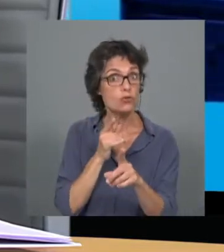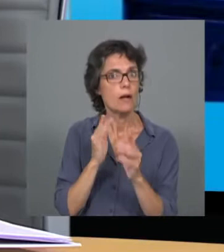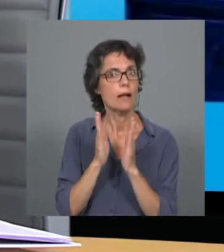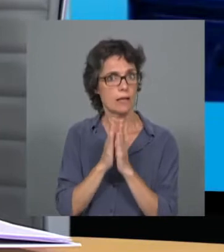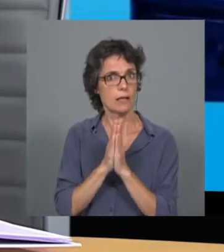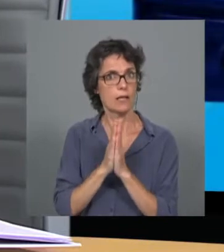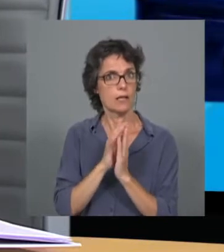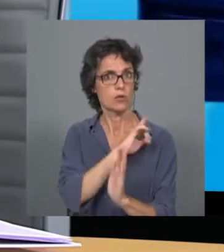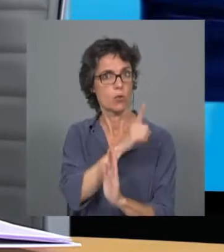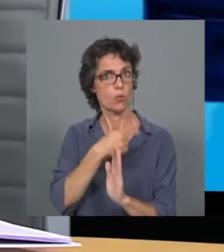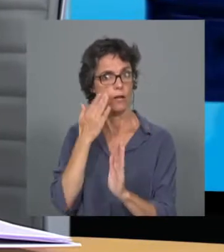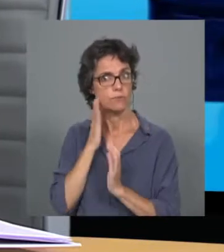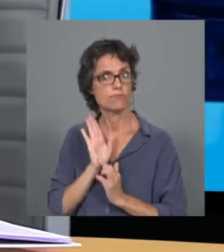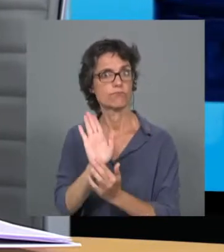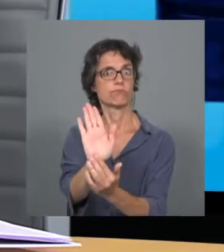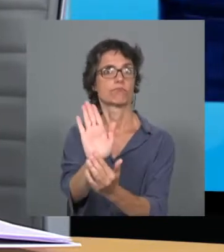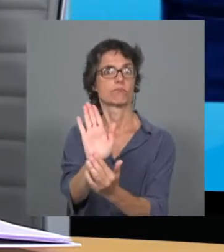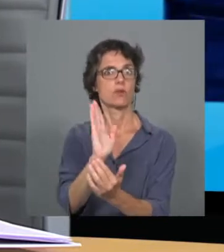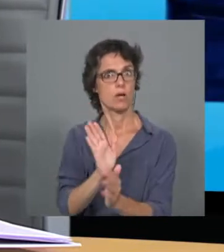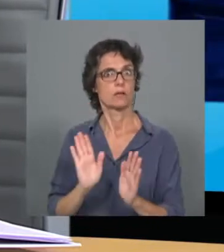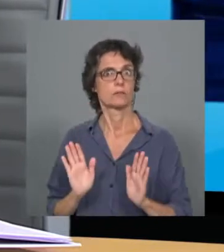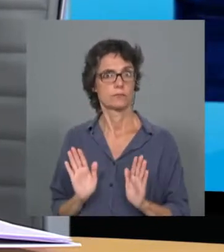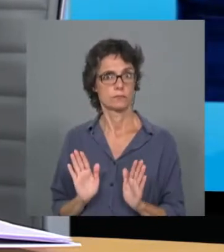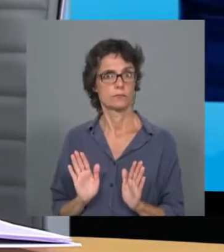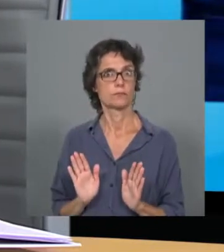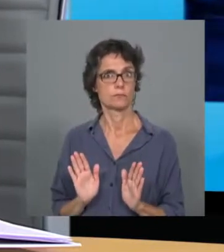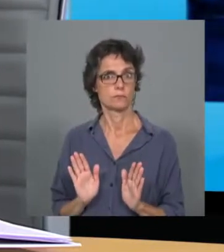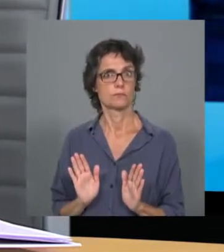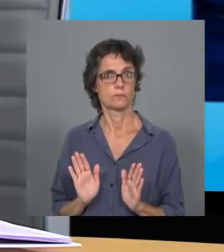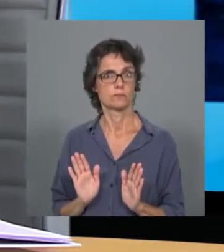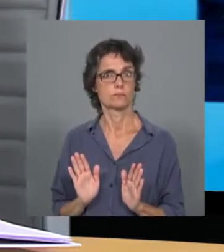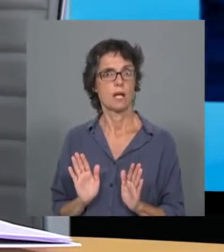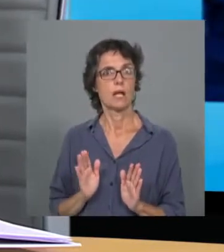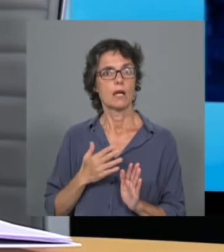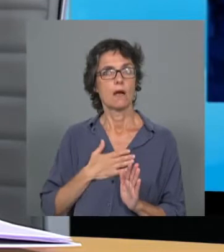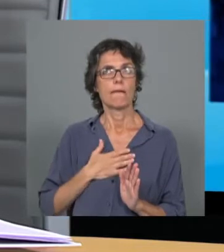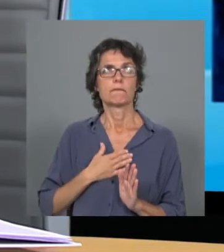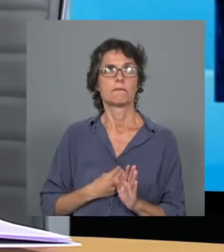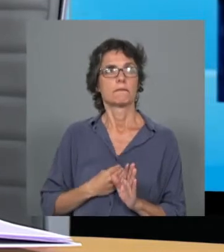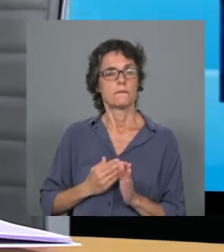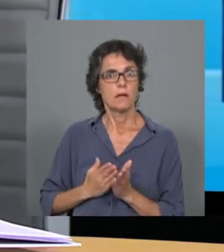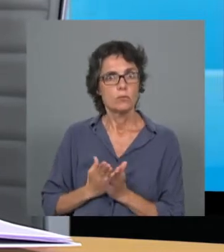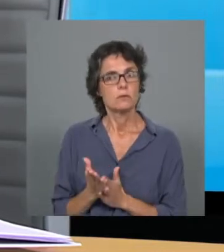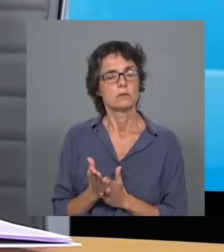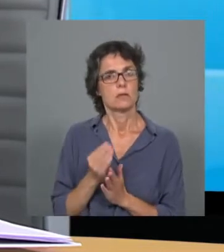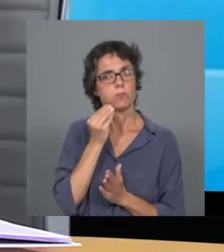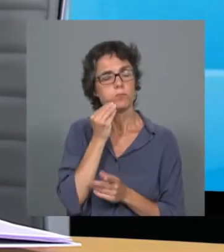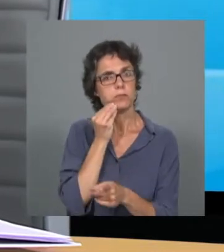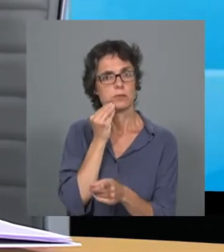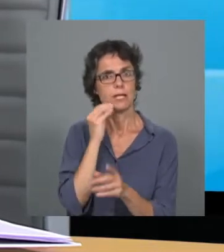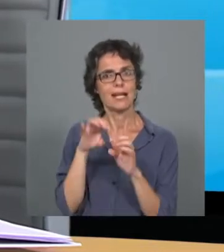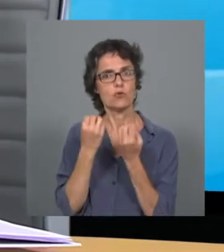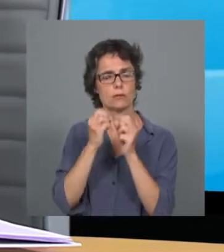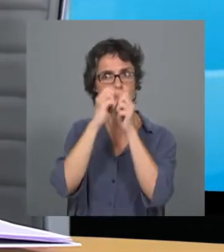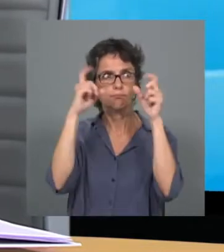corajosa e que como seria bom que continuasse, que a sociedade toda olhasse para esta realidade e